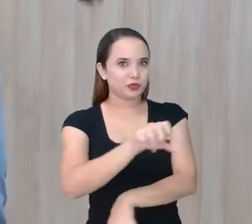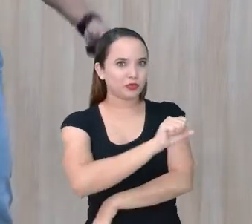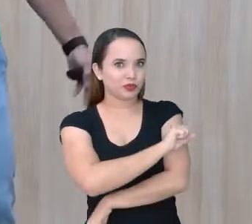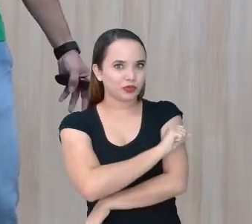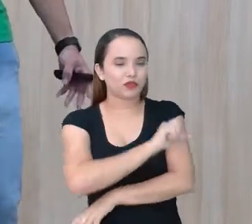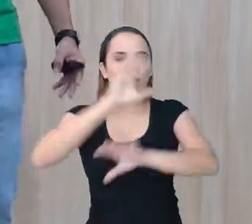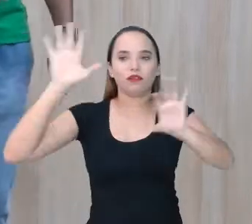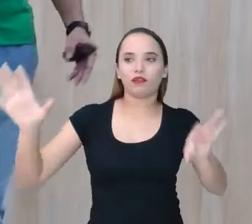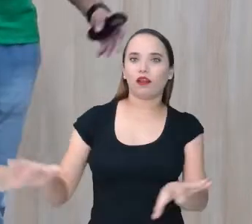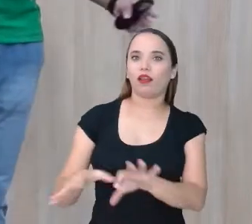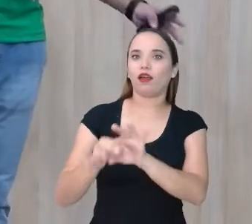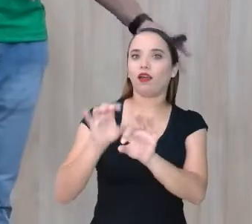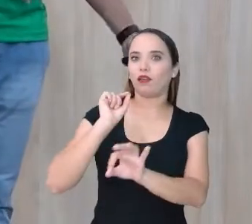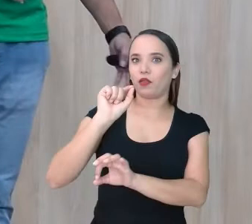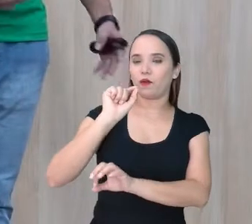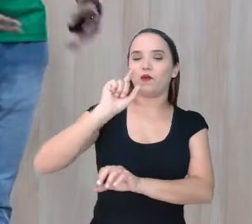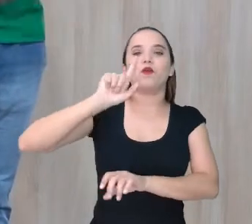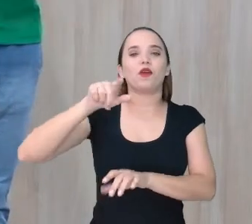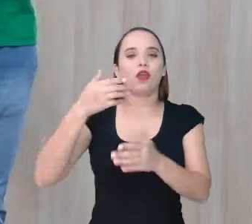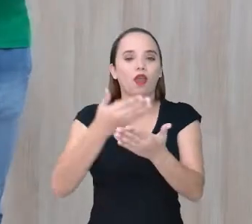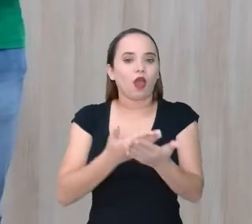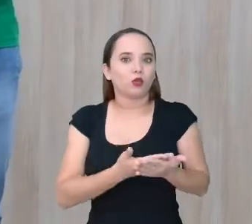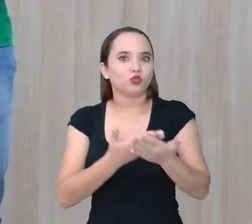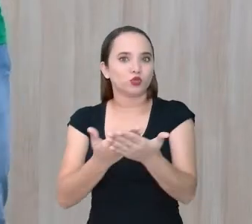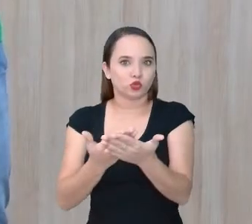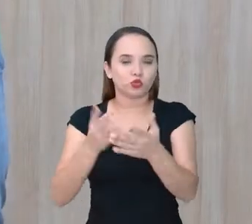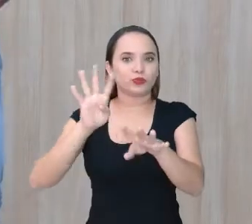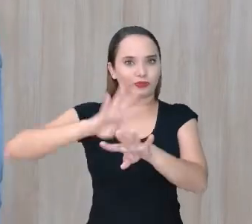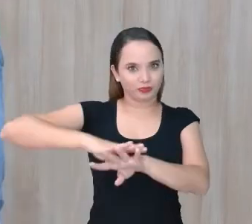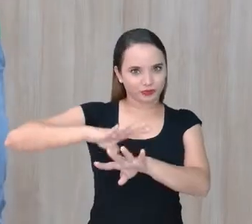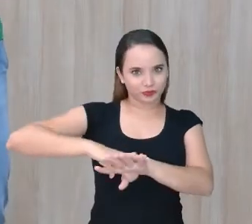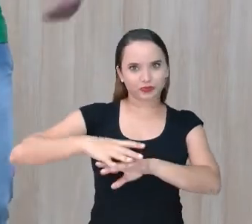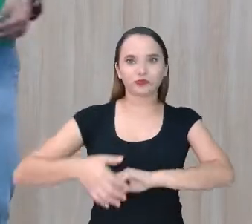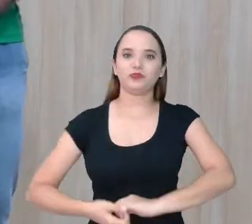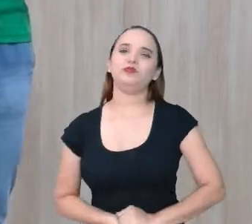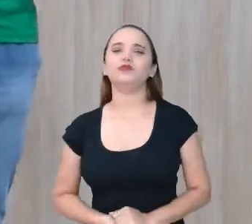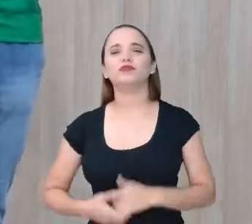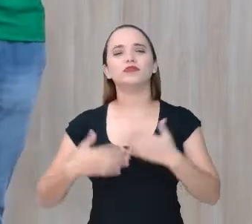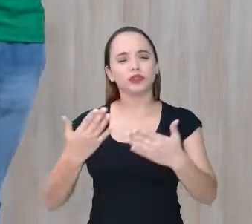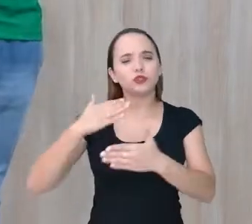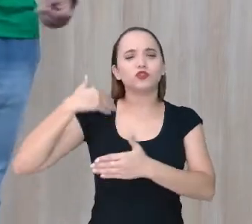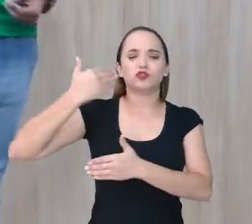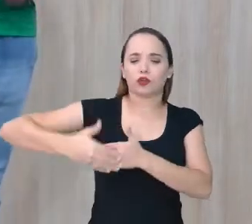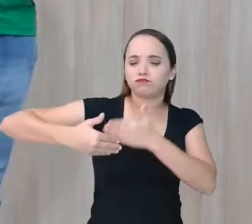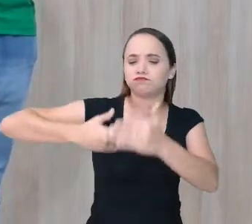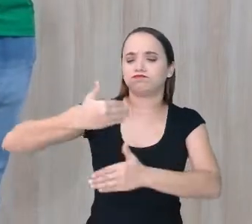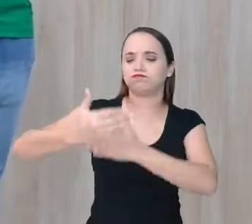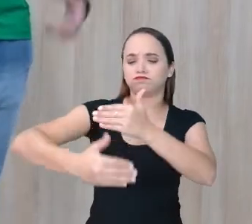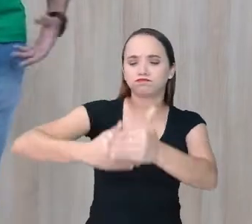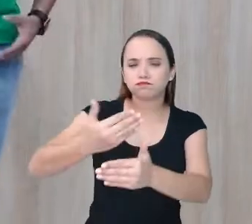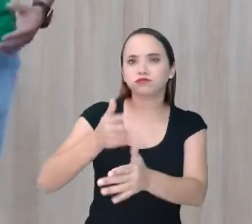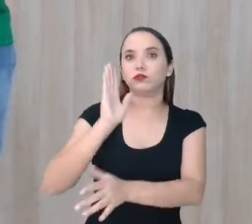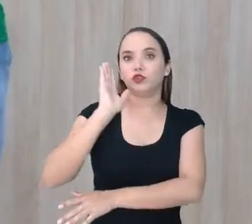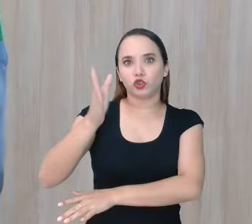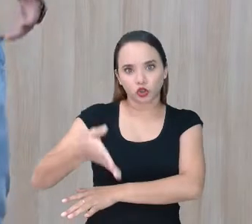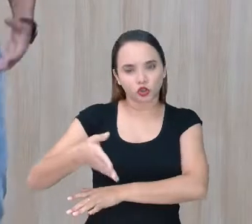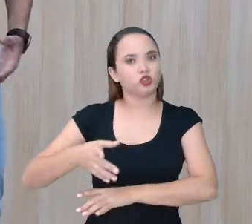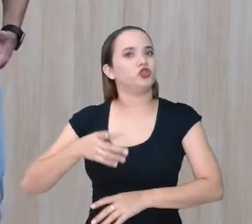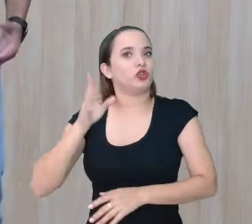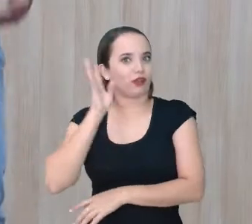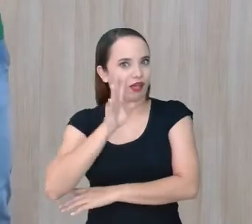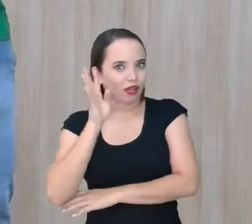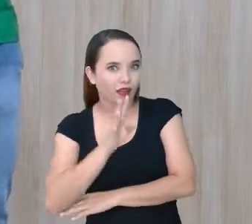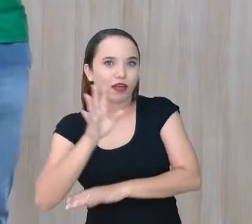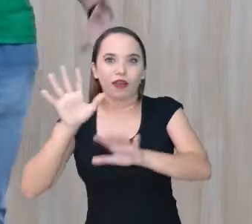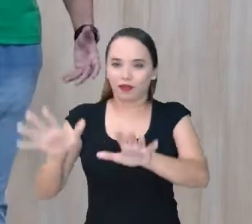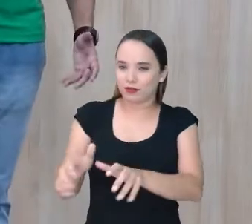em relação aos nossos estudos matemáticos. Então, a gente já vem aí de uma sequência didática bastante legal, bastante positiva